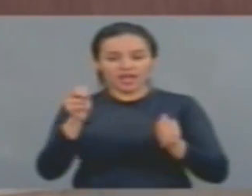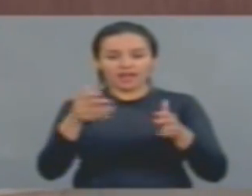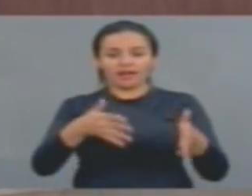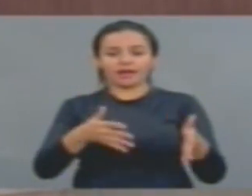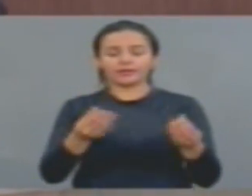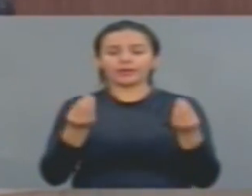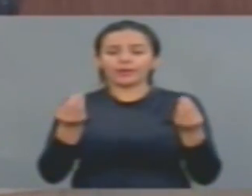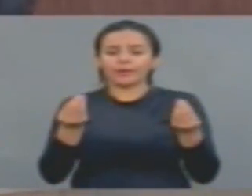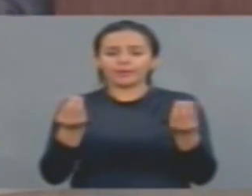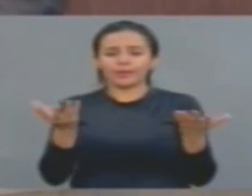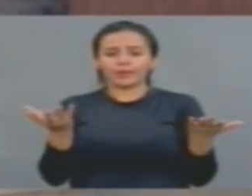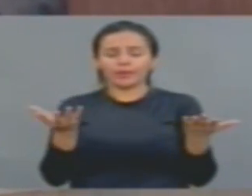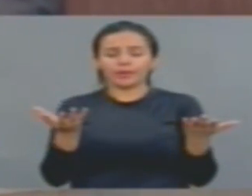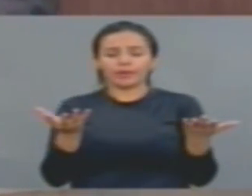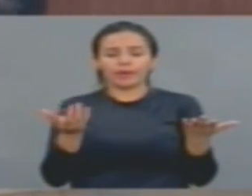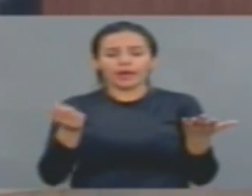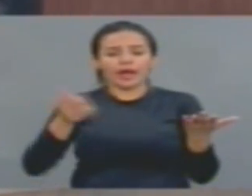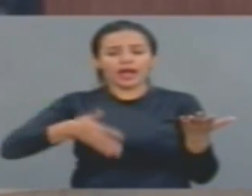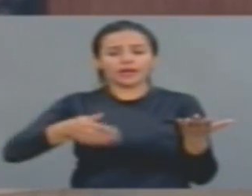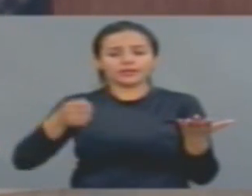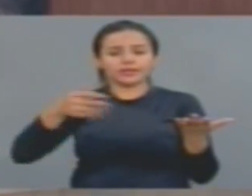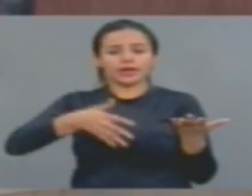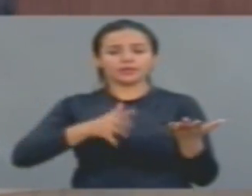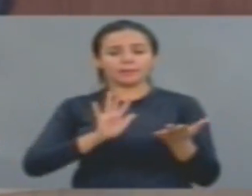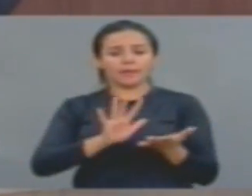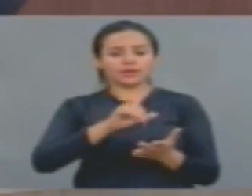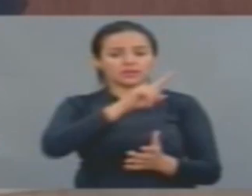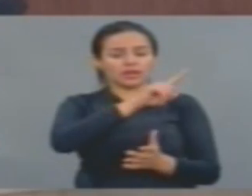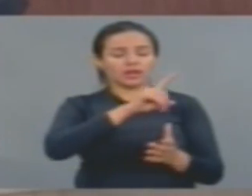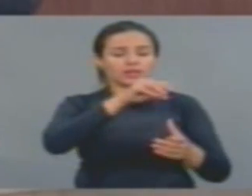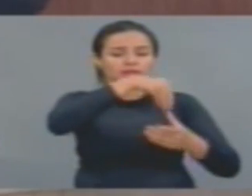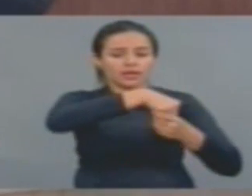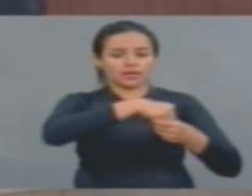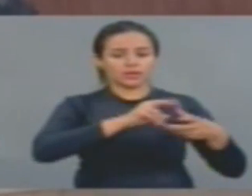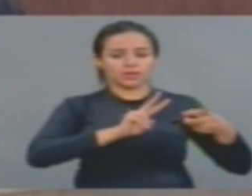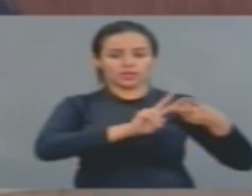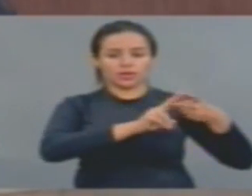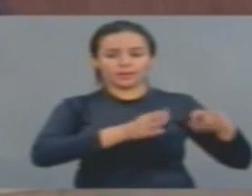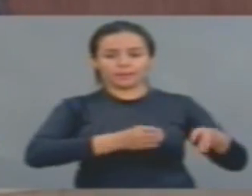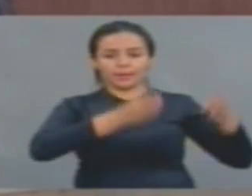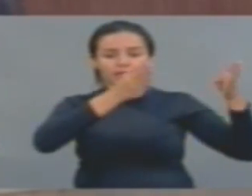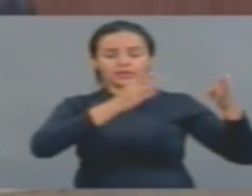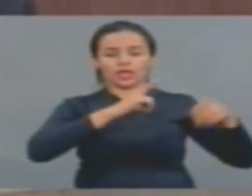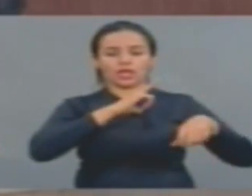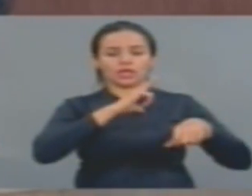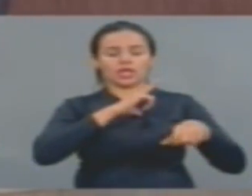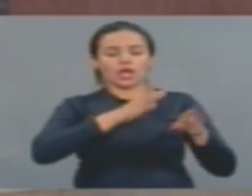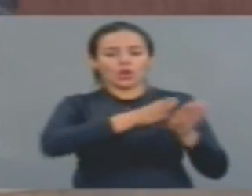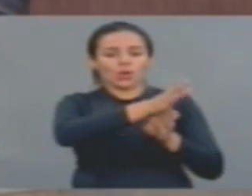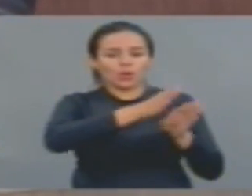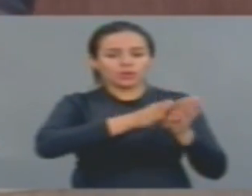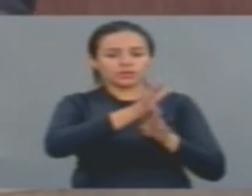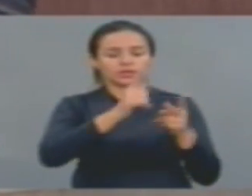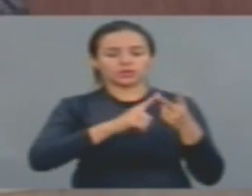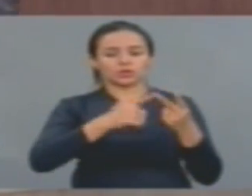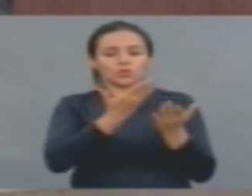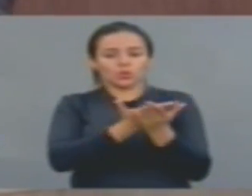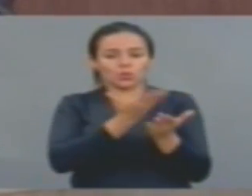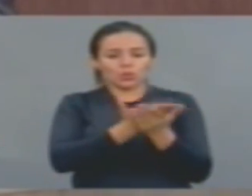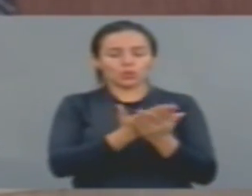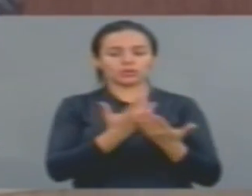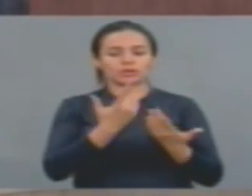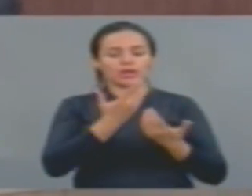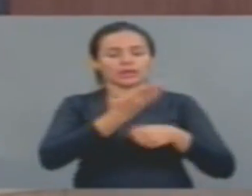vou piorar o sistema. Eu gasto muito e sou ineficiente. Portanto, eu, inclusive, ressalvo aqui, de público, mais